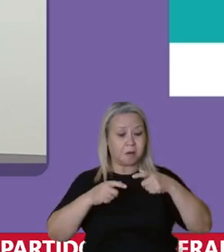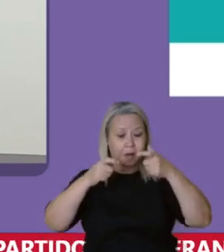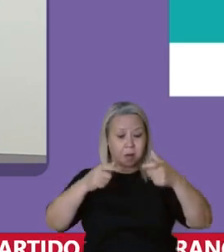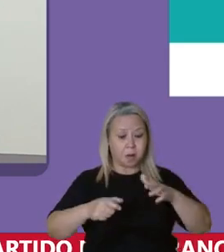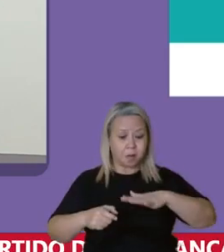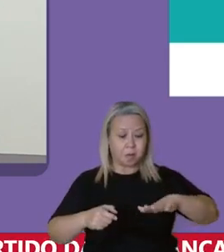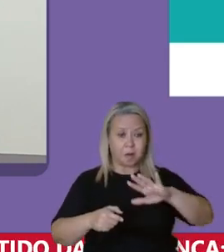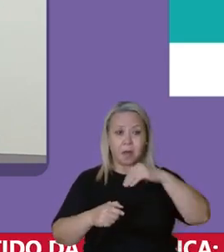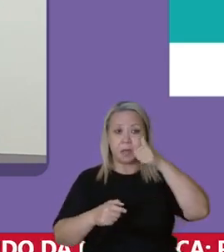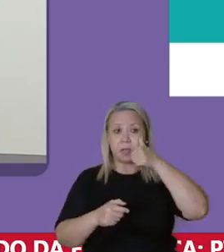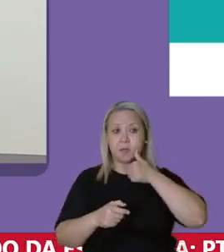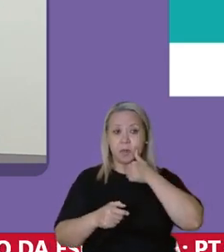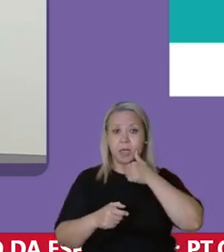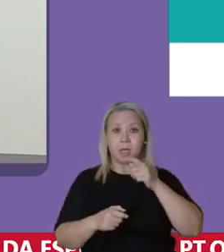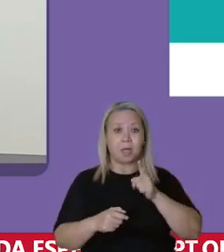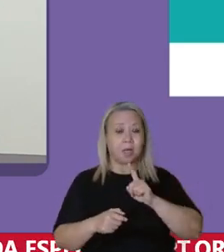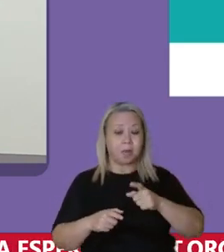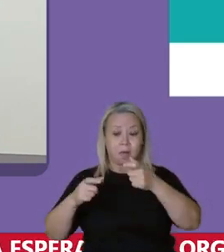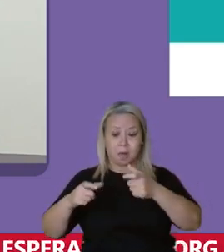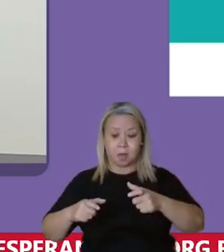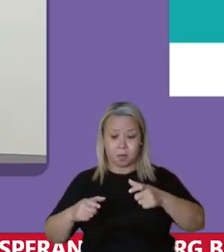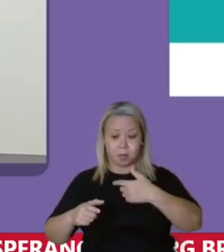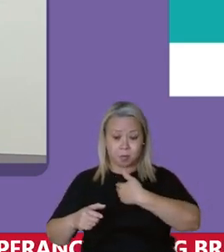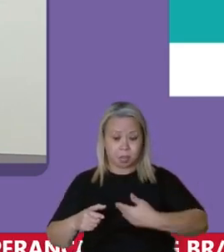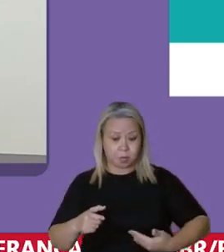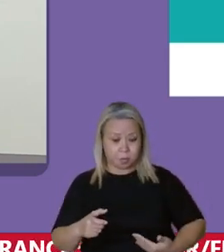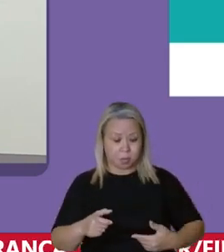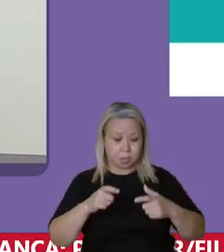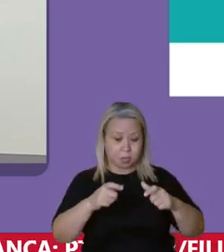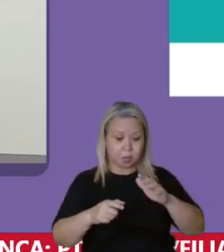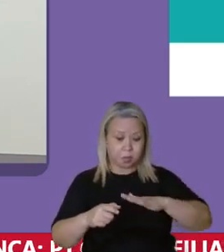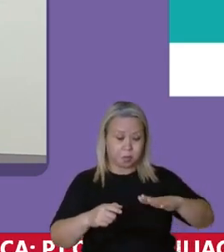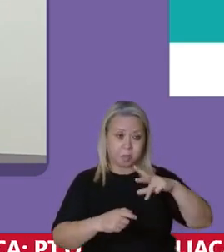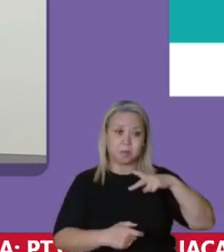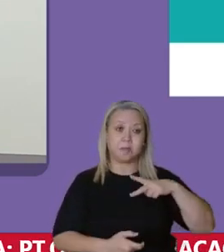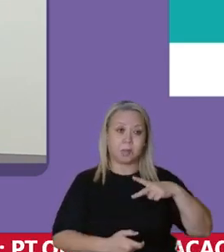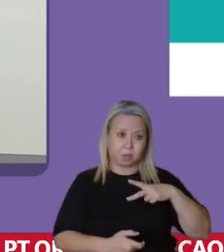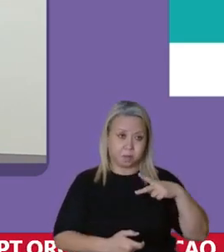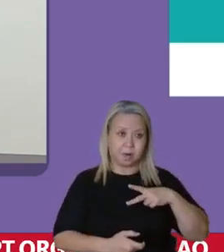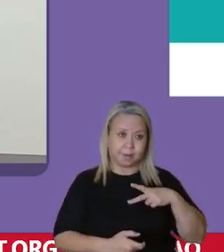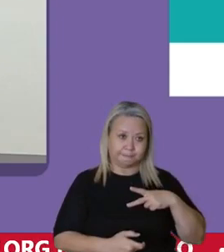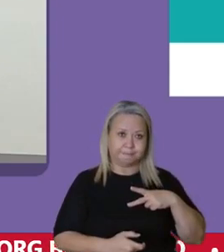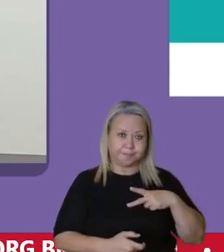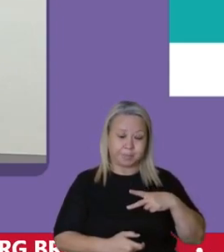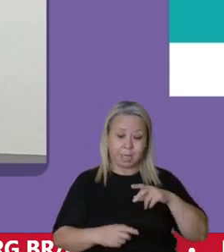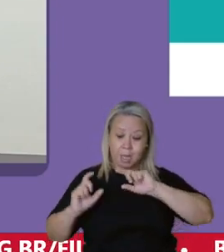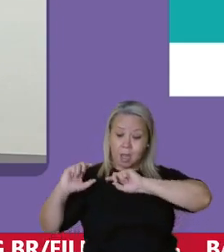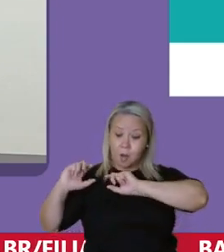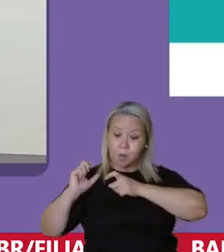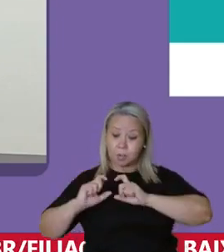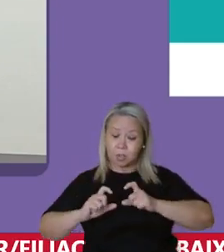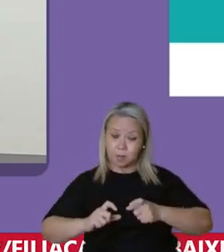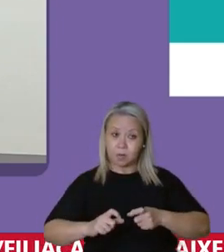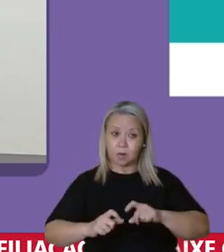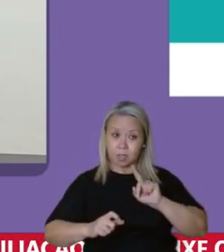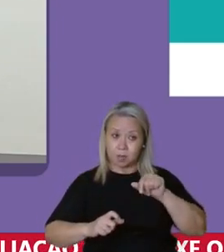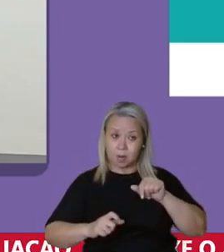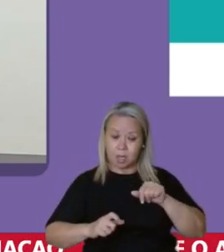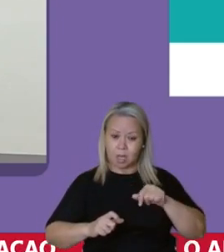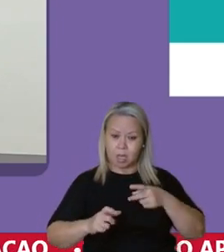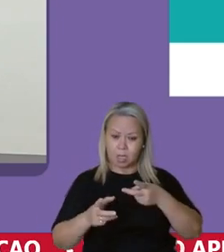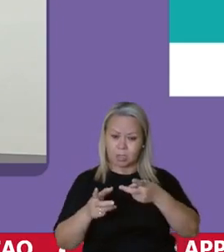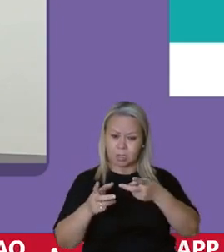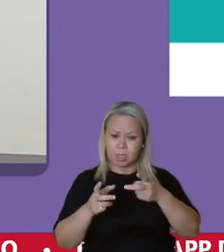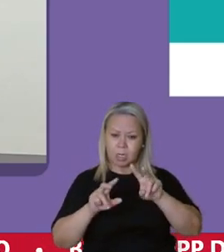mulher não é no espaço público, mas sim no espaço privado, né? Um conservadorismo que visa